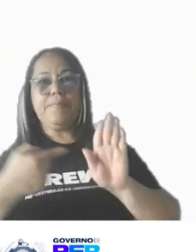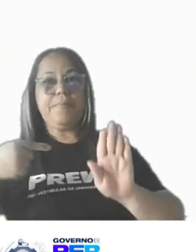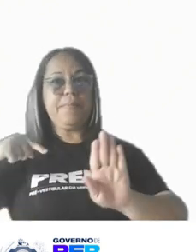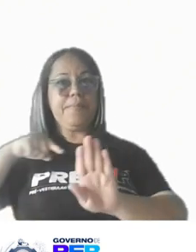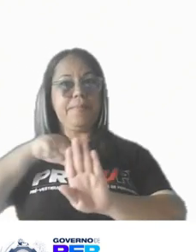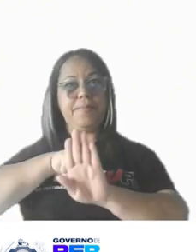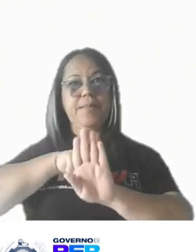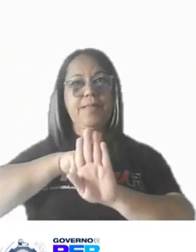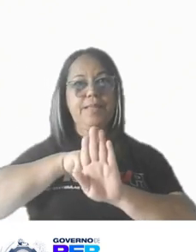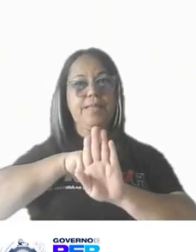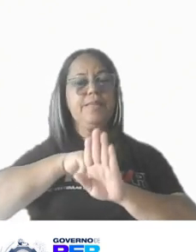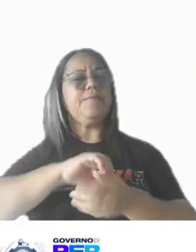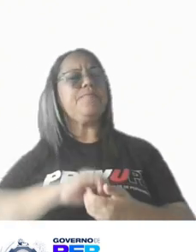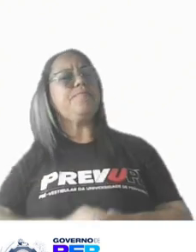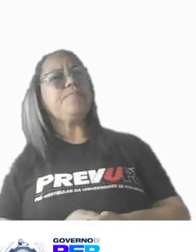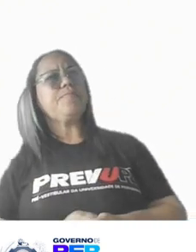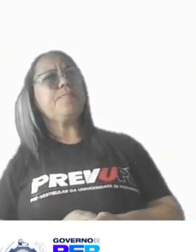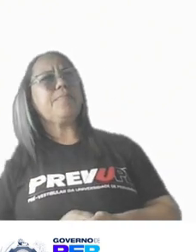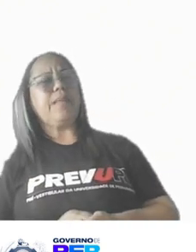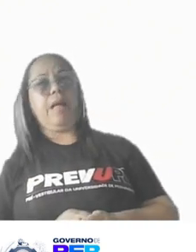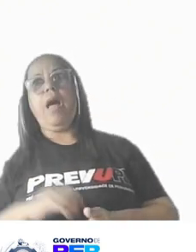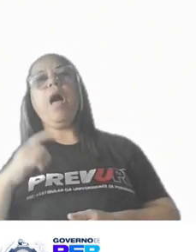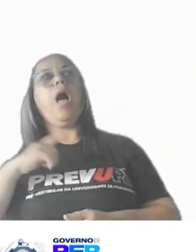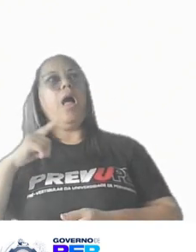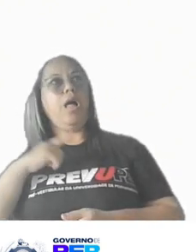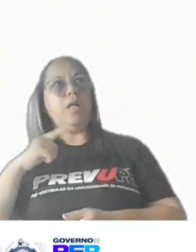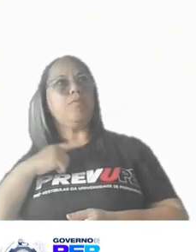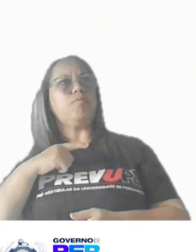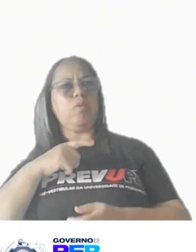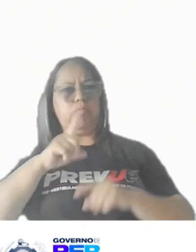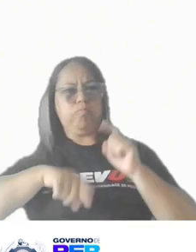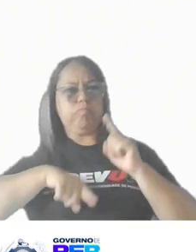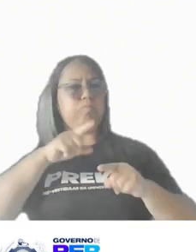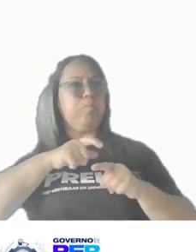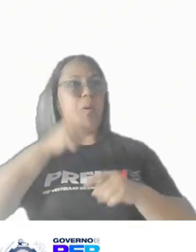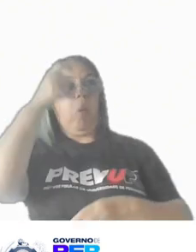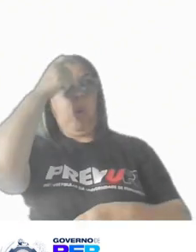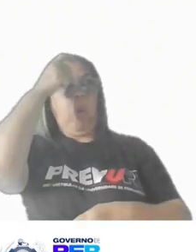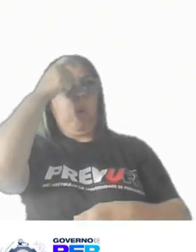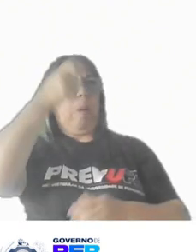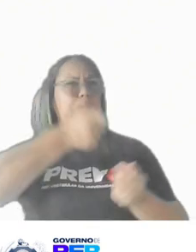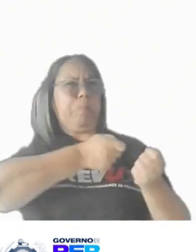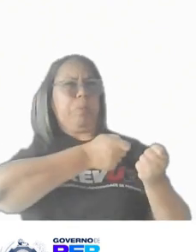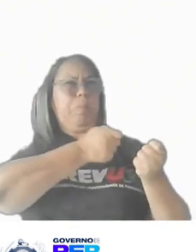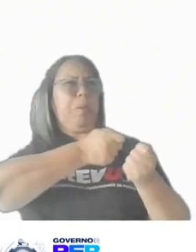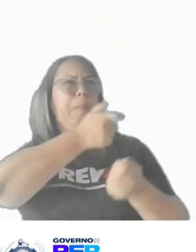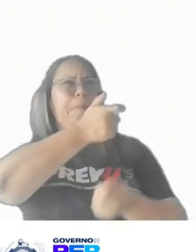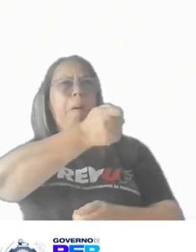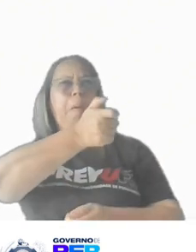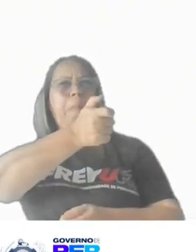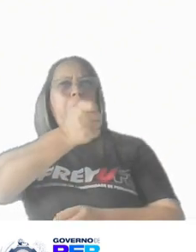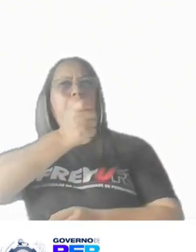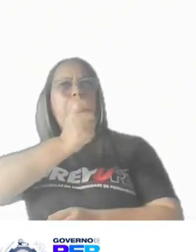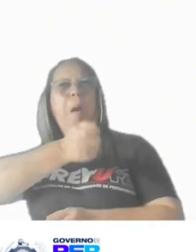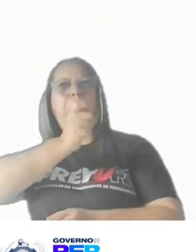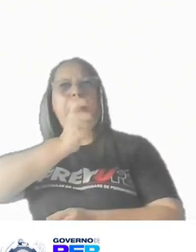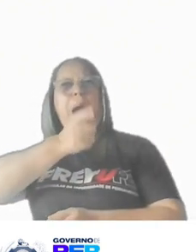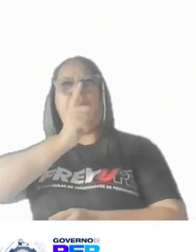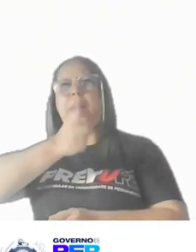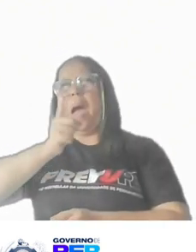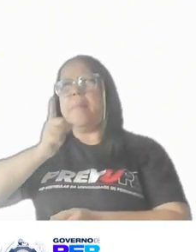Letra D. No trecho Um aparelho diabólico de alta frequência, na fala de Calvin, é possível perceber